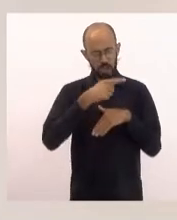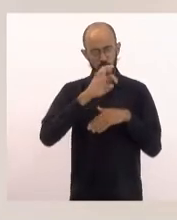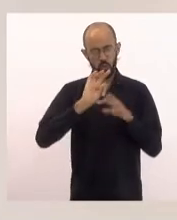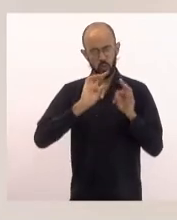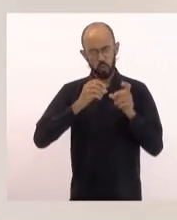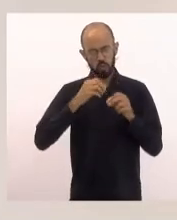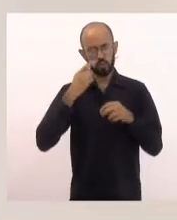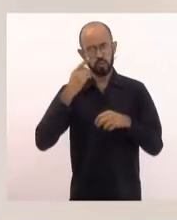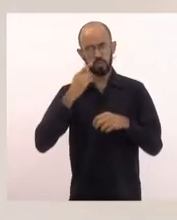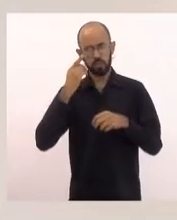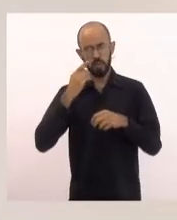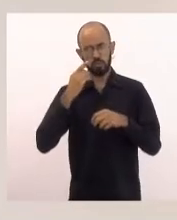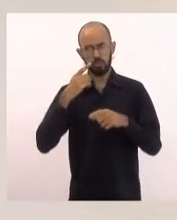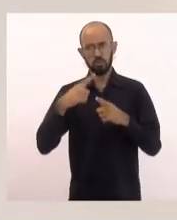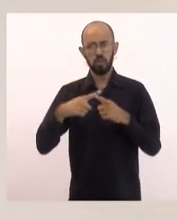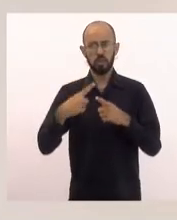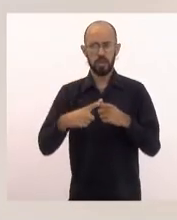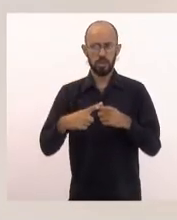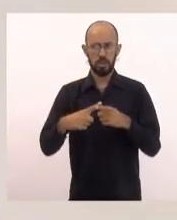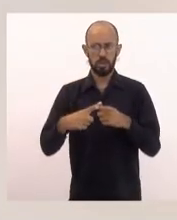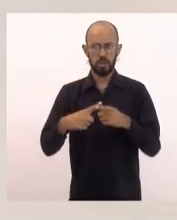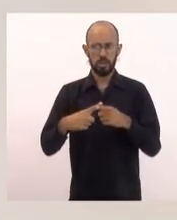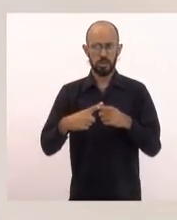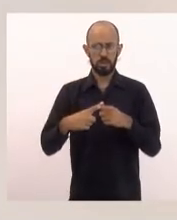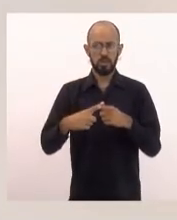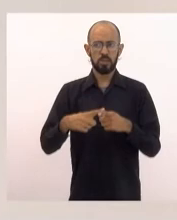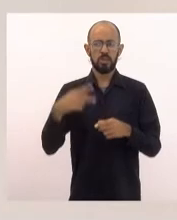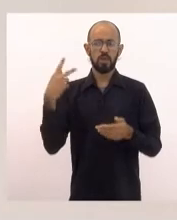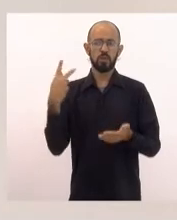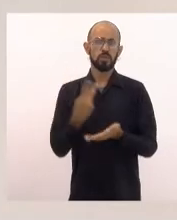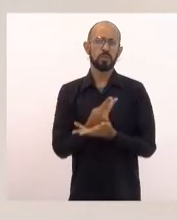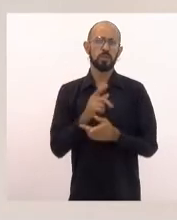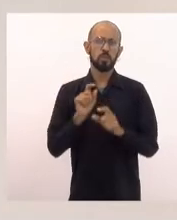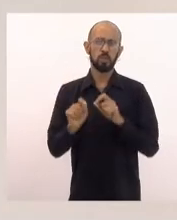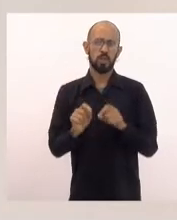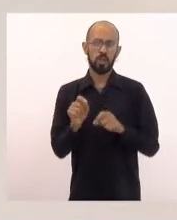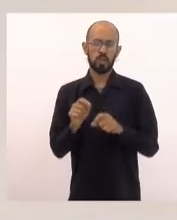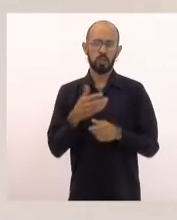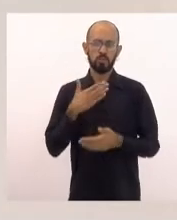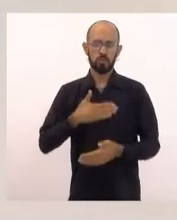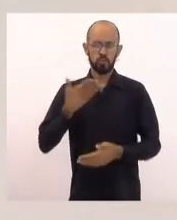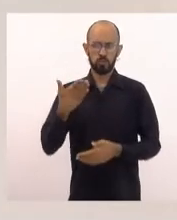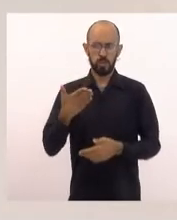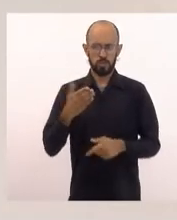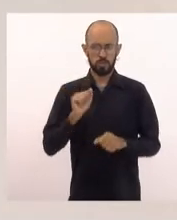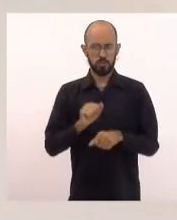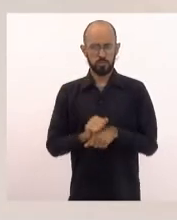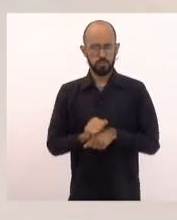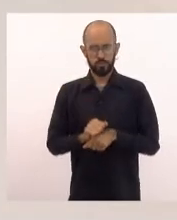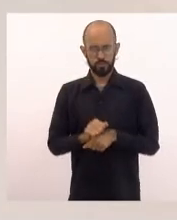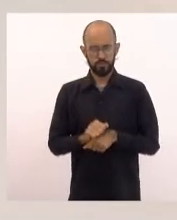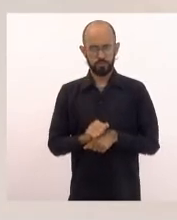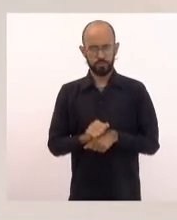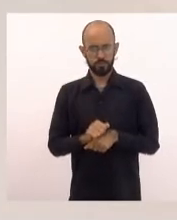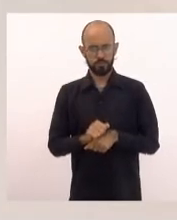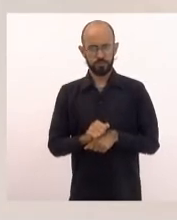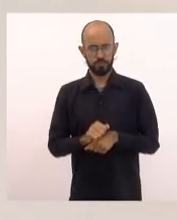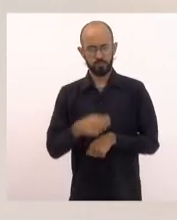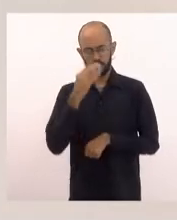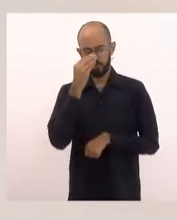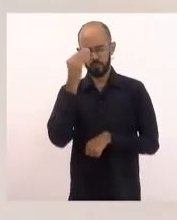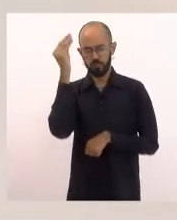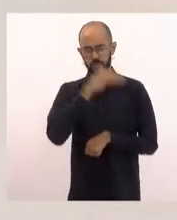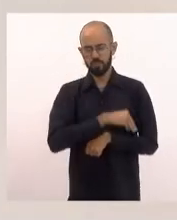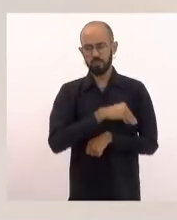todos, porque volta e meia nós somos surpreendidos com o descaso que